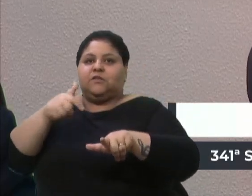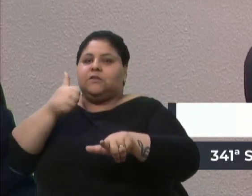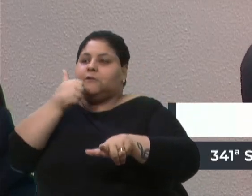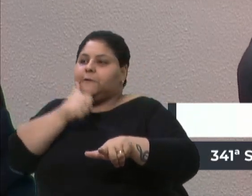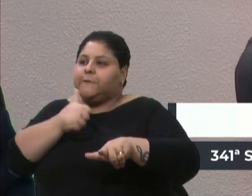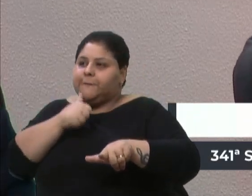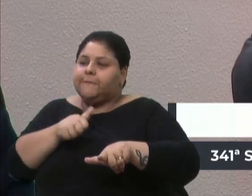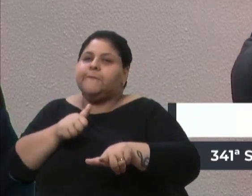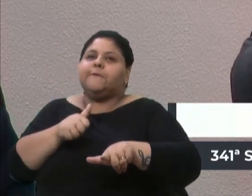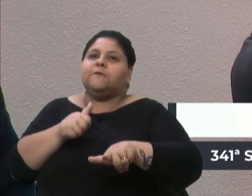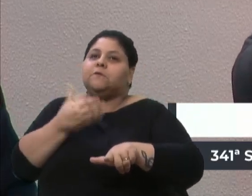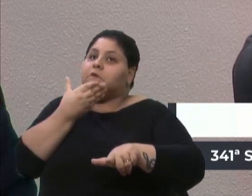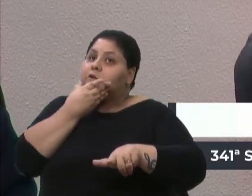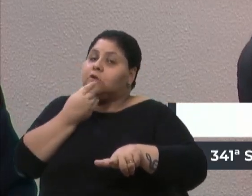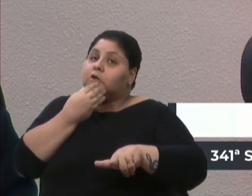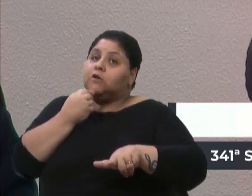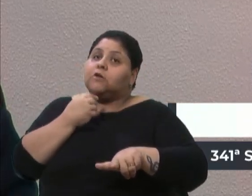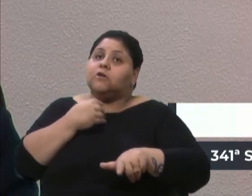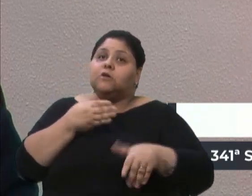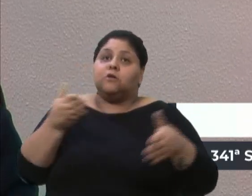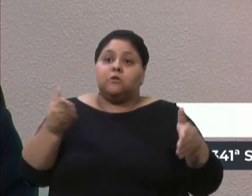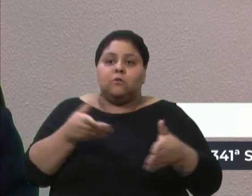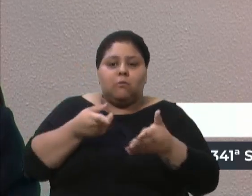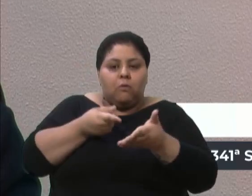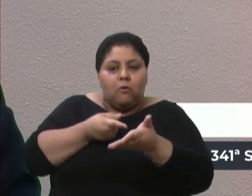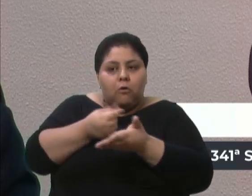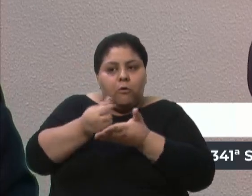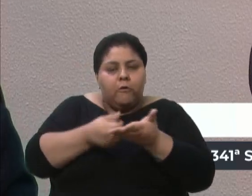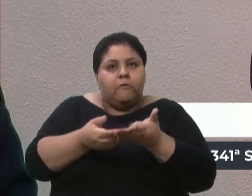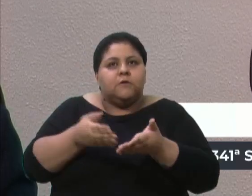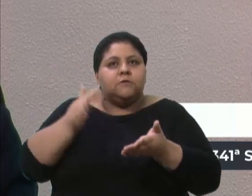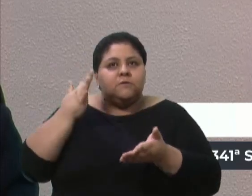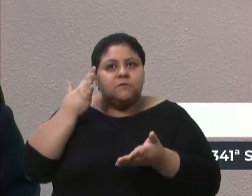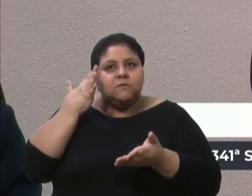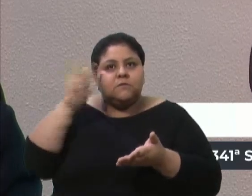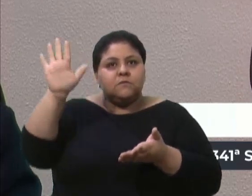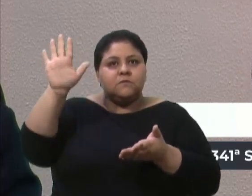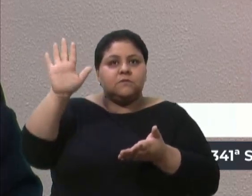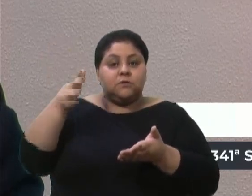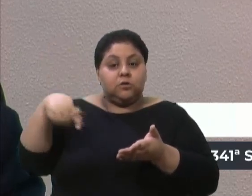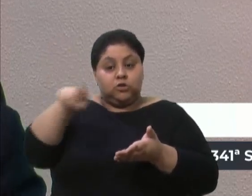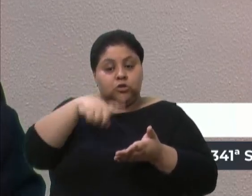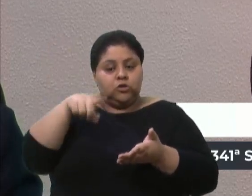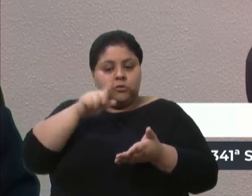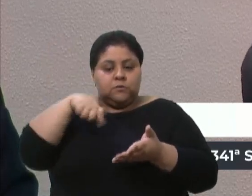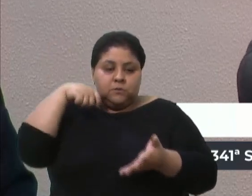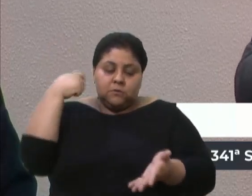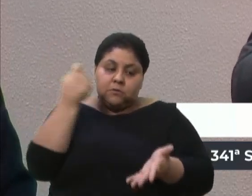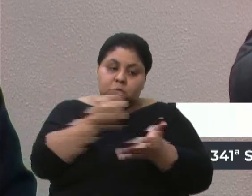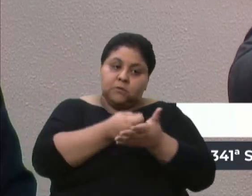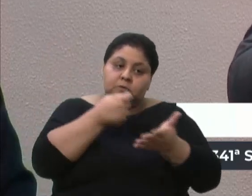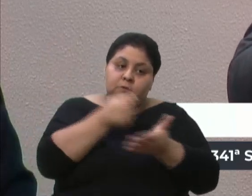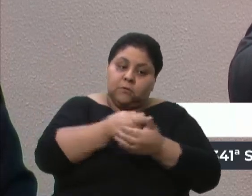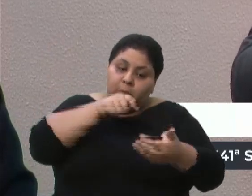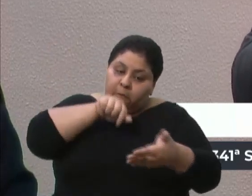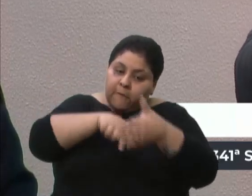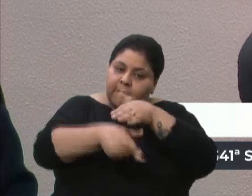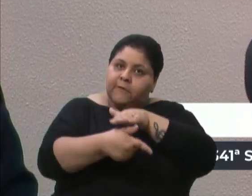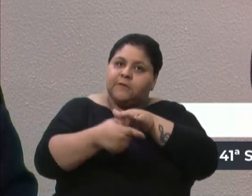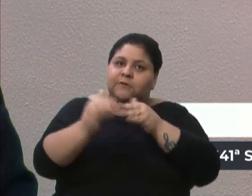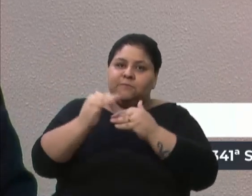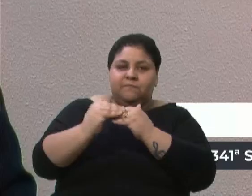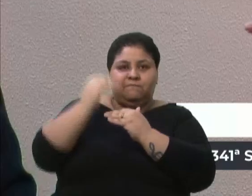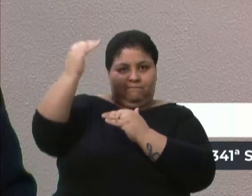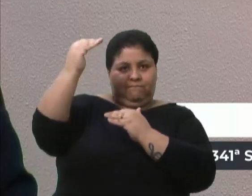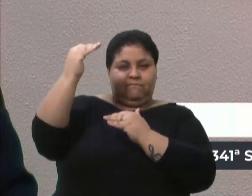mas o investimento existiu e nós temos que lutar para que na próxima Copa do Mundo o investimento seja maior. Aqui na Câmara